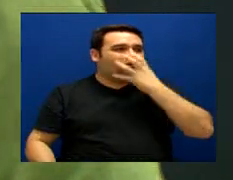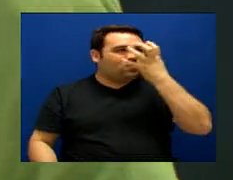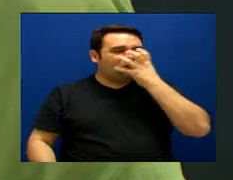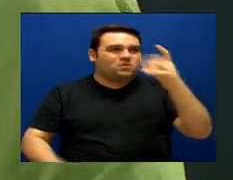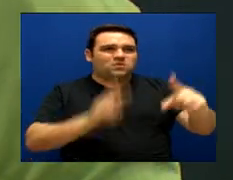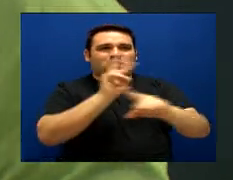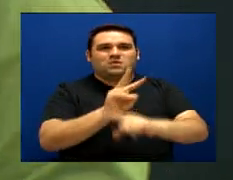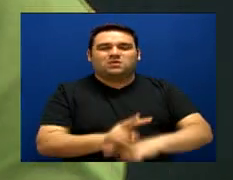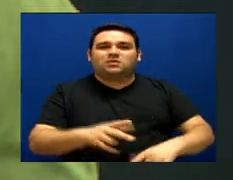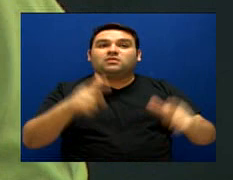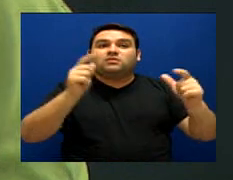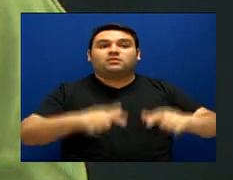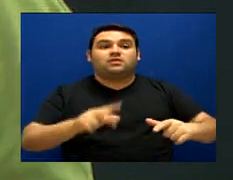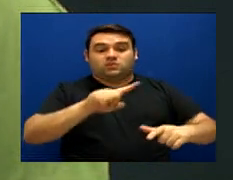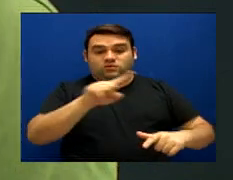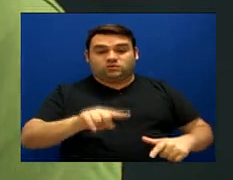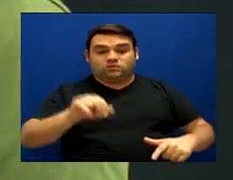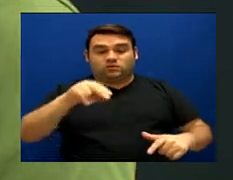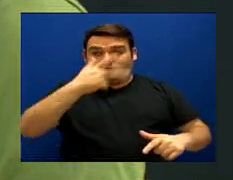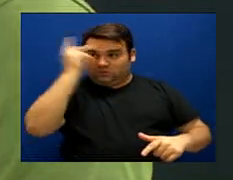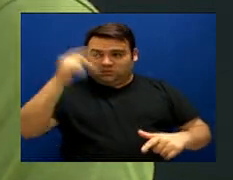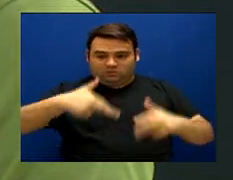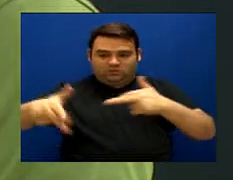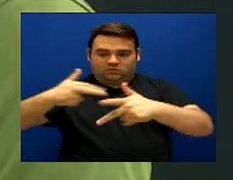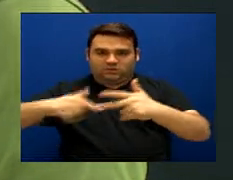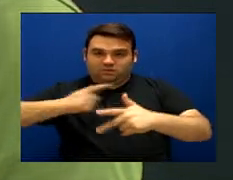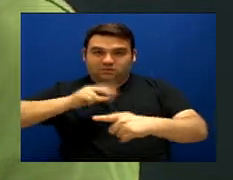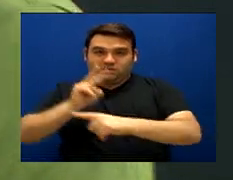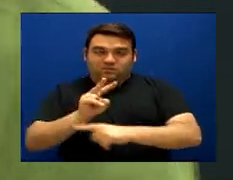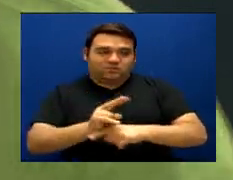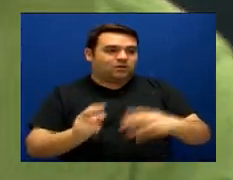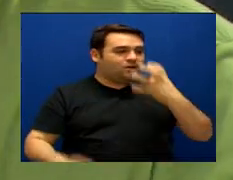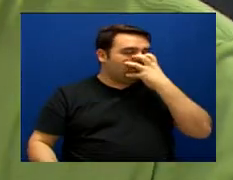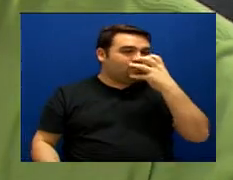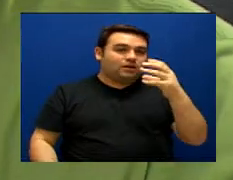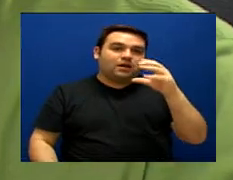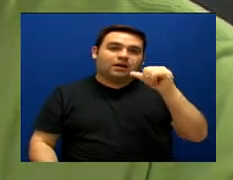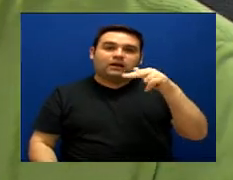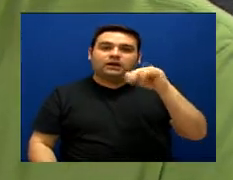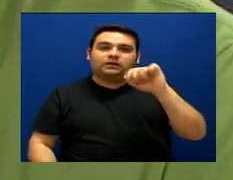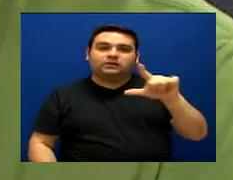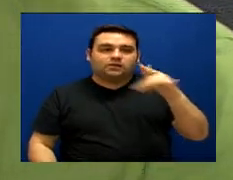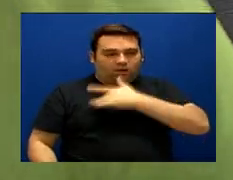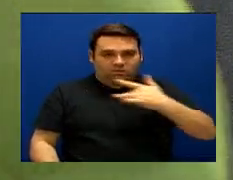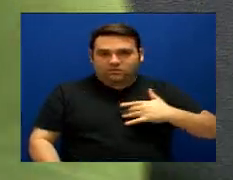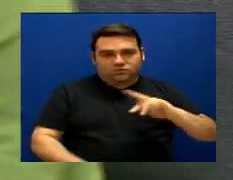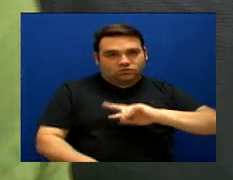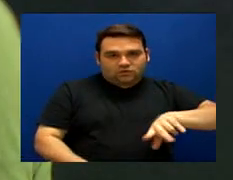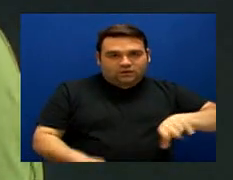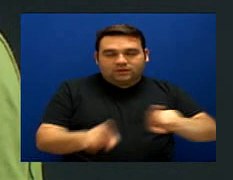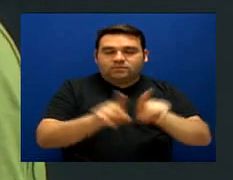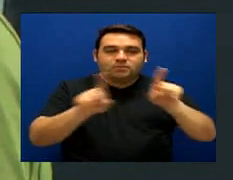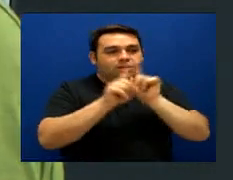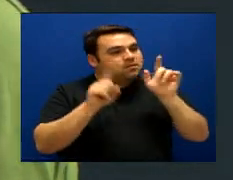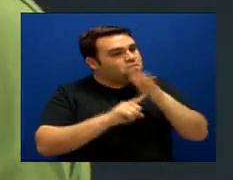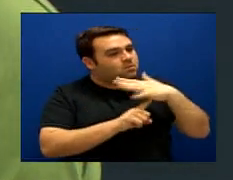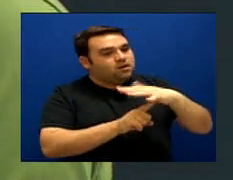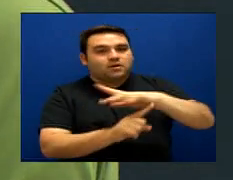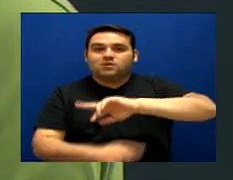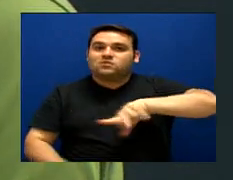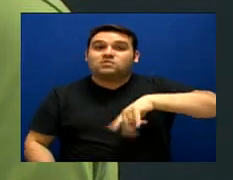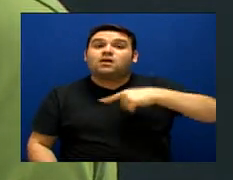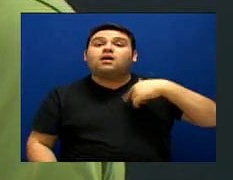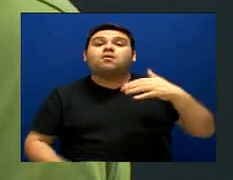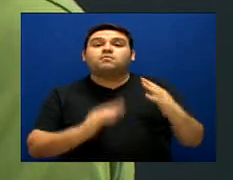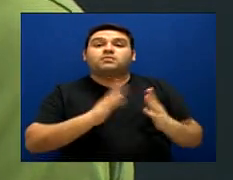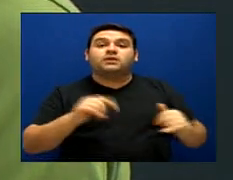canil, zoonose cuida da parte de saúde humana. O canil, ele não é nem da saúde e nem do meio ambiente. O que eu